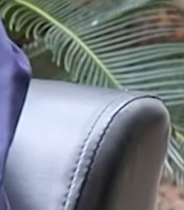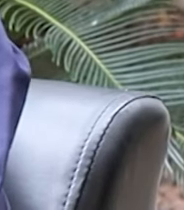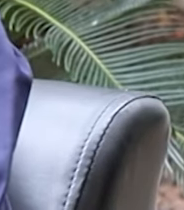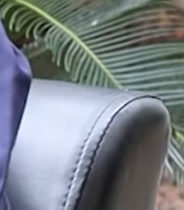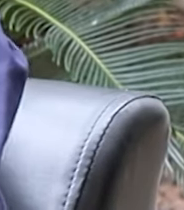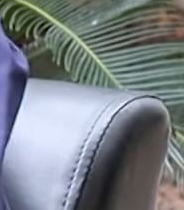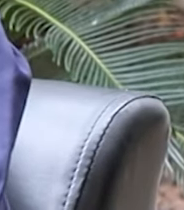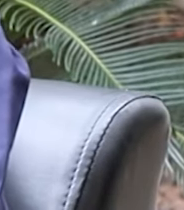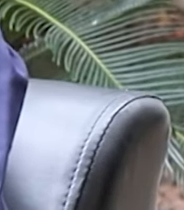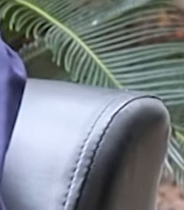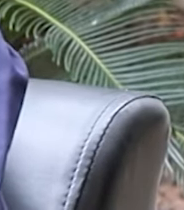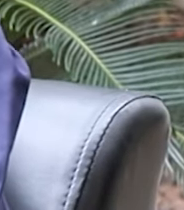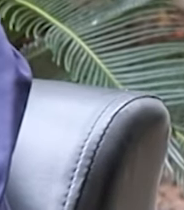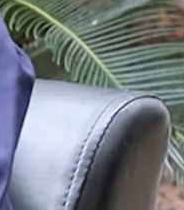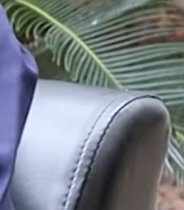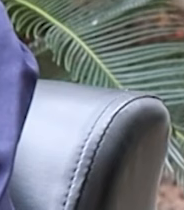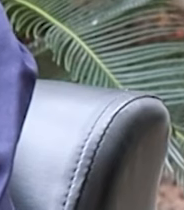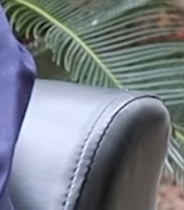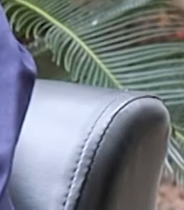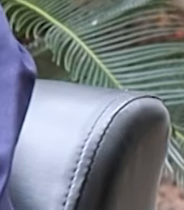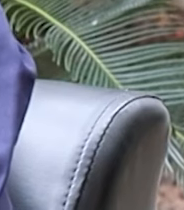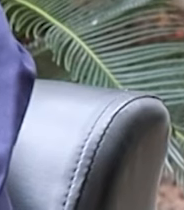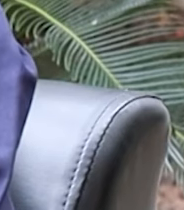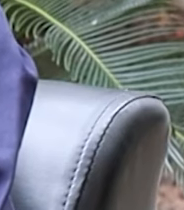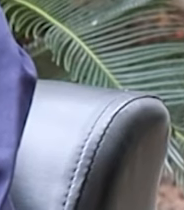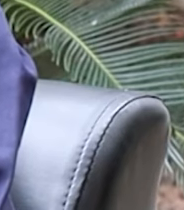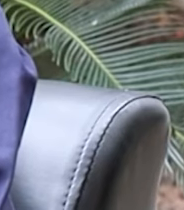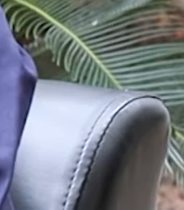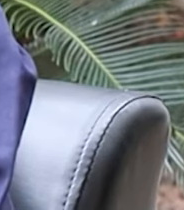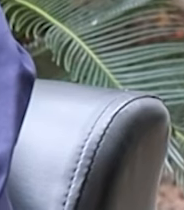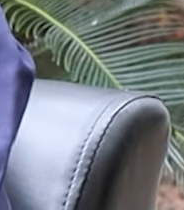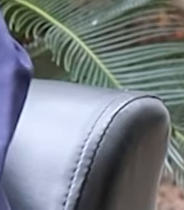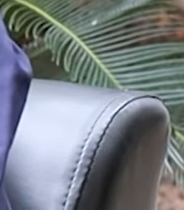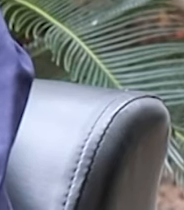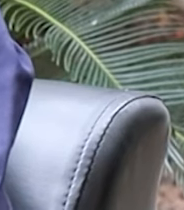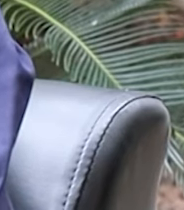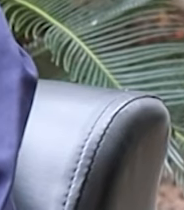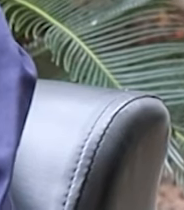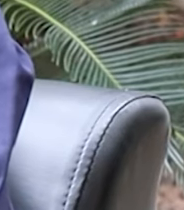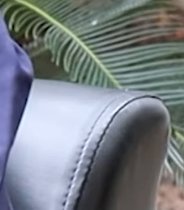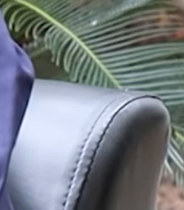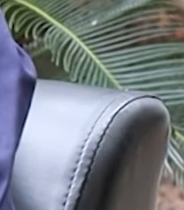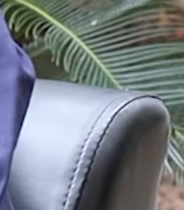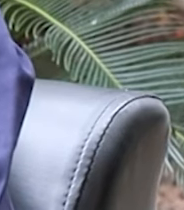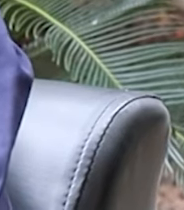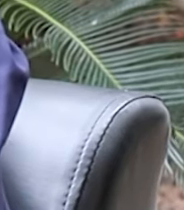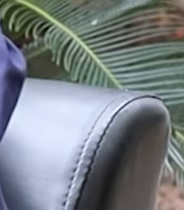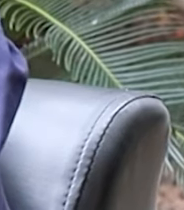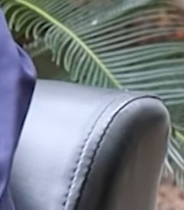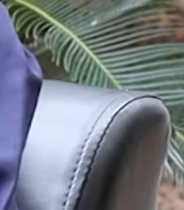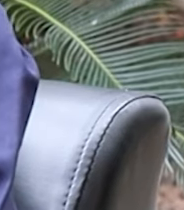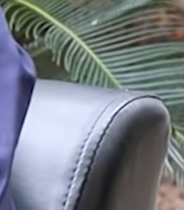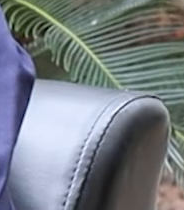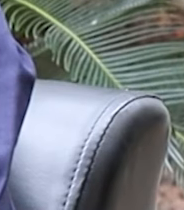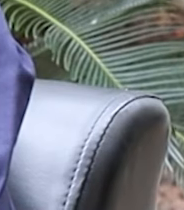gritos, choro? Não vou aguentar isso. Mas com o tempo, né, quando a gente começa assim, a se envolver, a